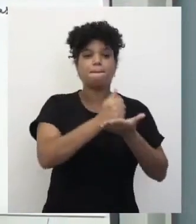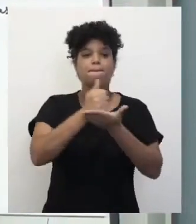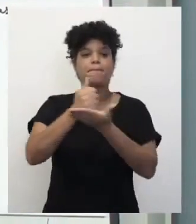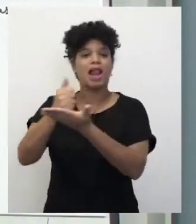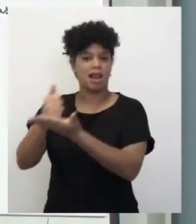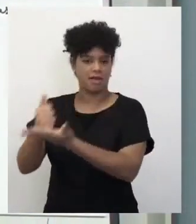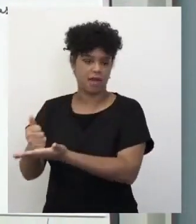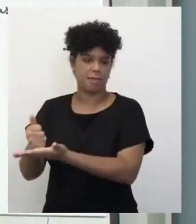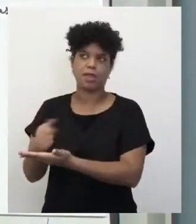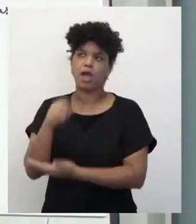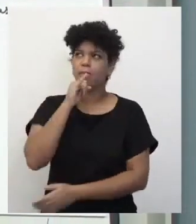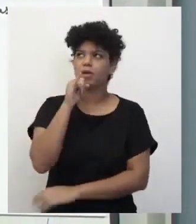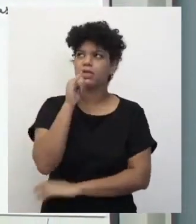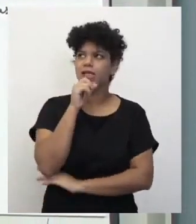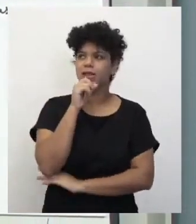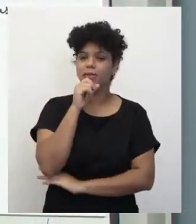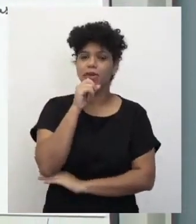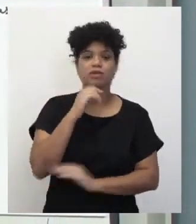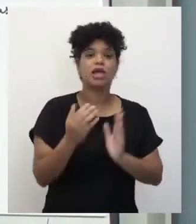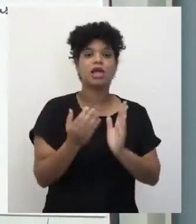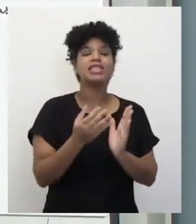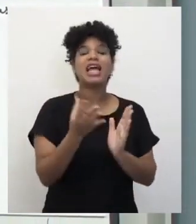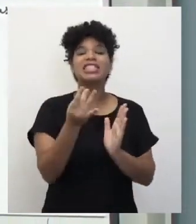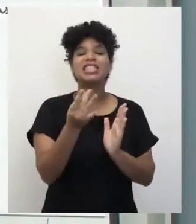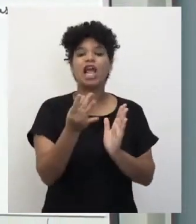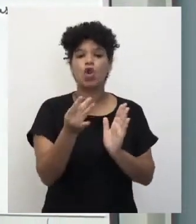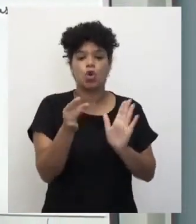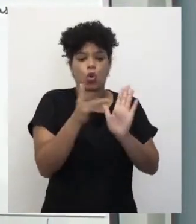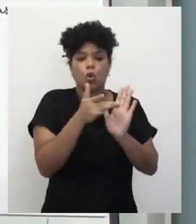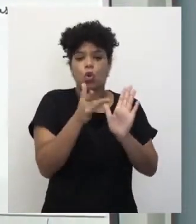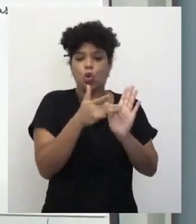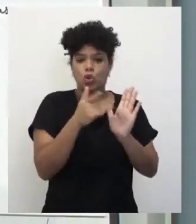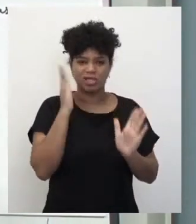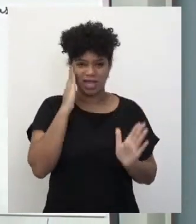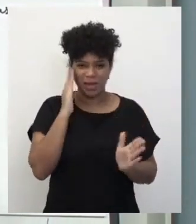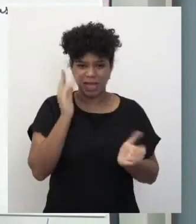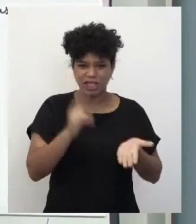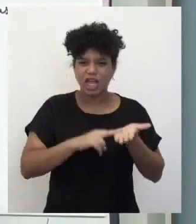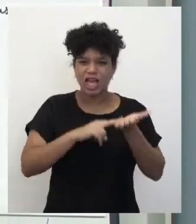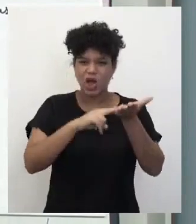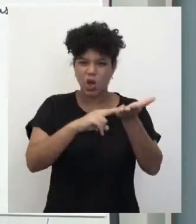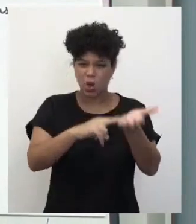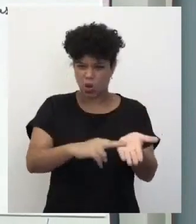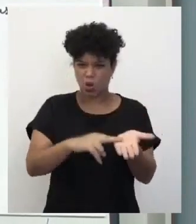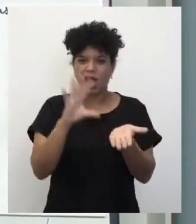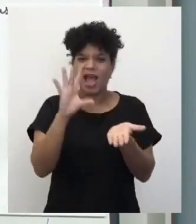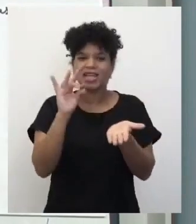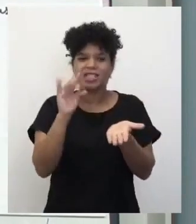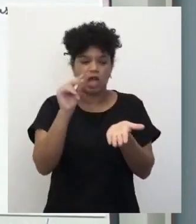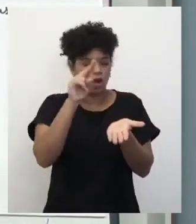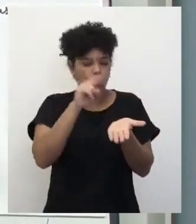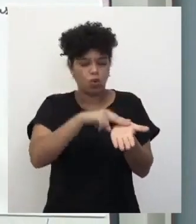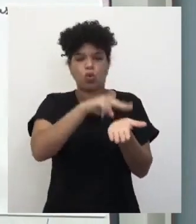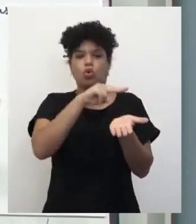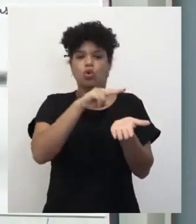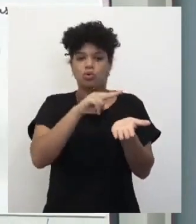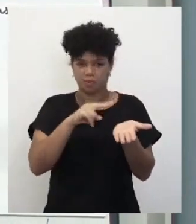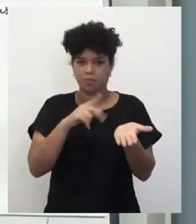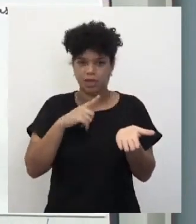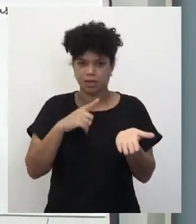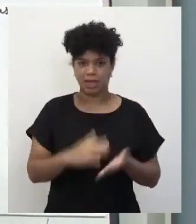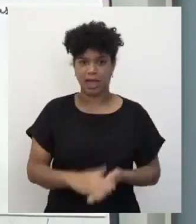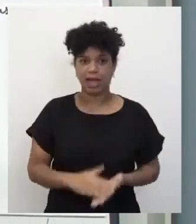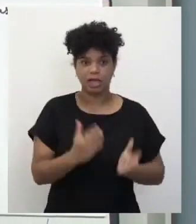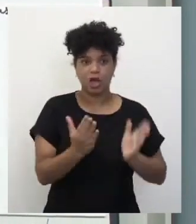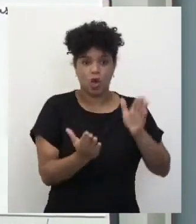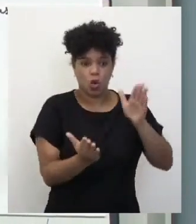No caso, vamos supor, uma coleção de selos, né? Os filatelistas lá, né, que gostam de colecionar seus selos, eles andam com aquelas